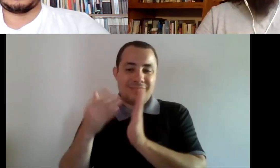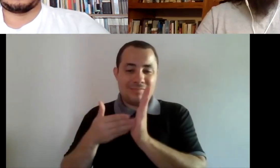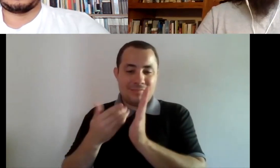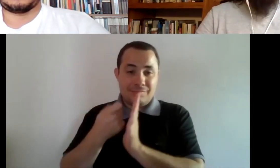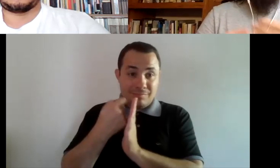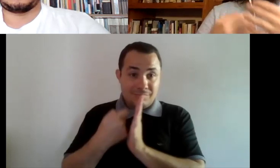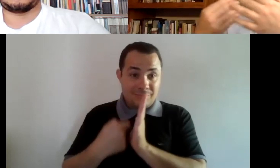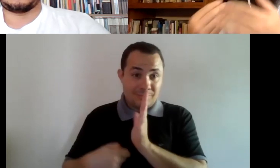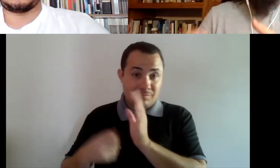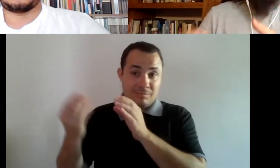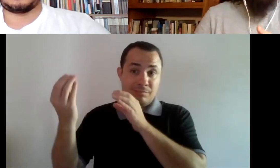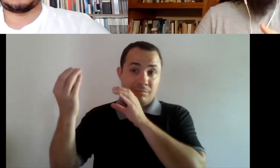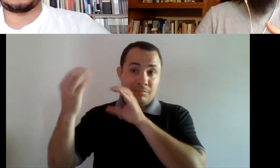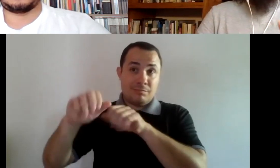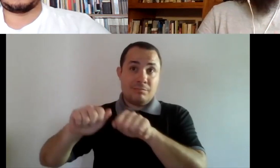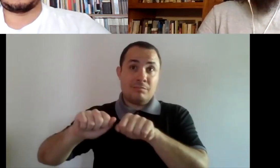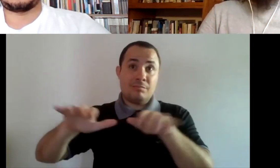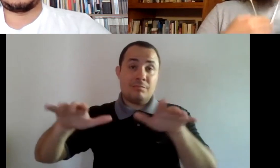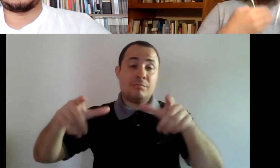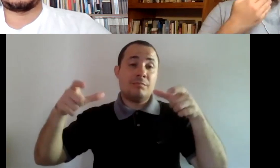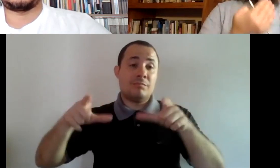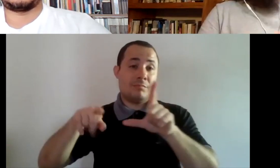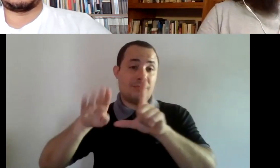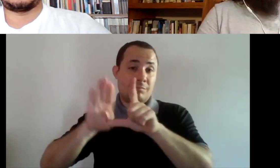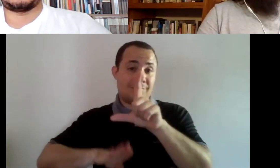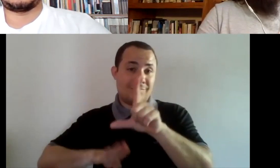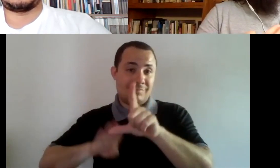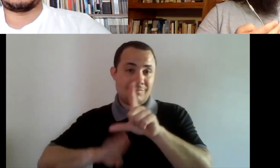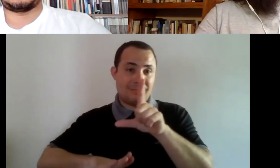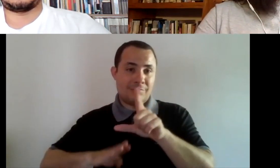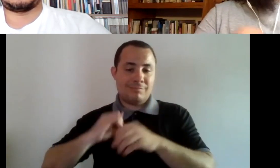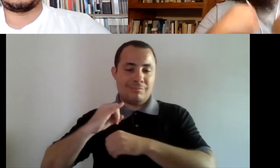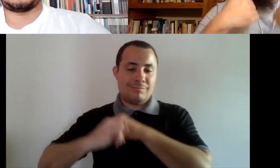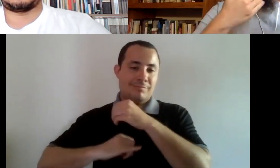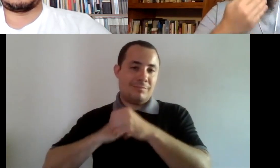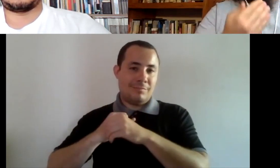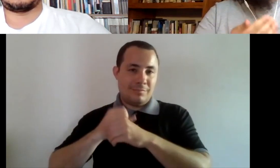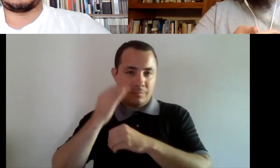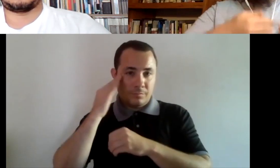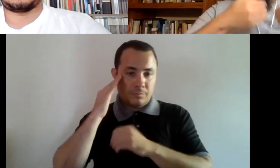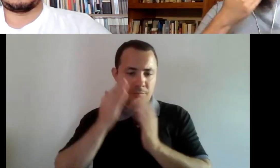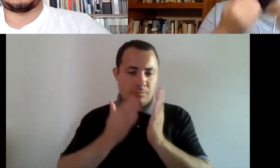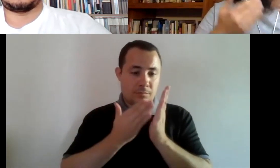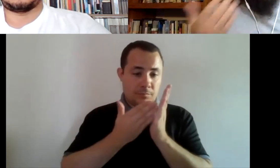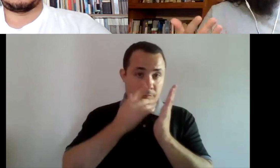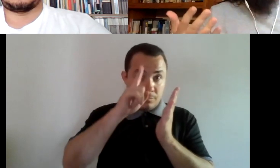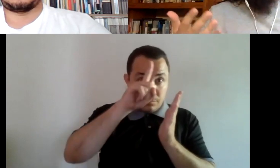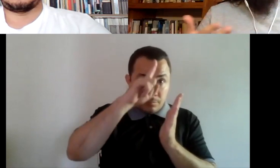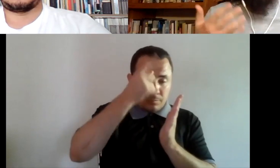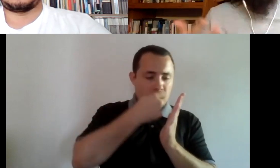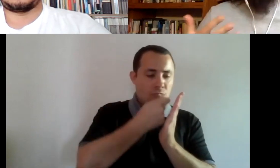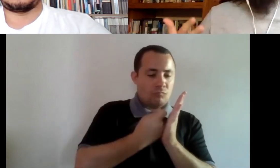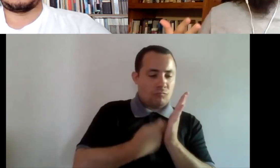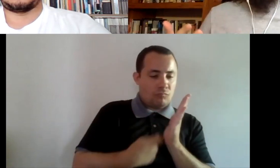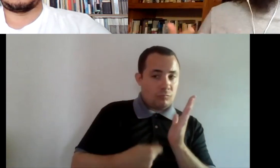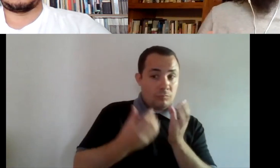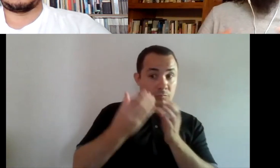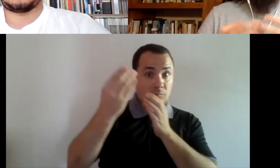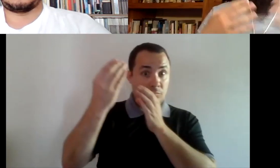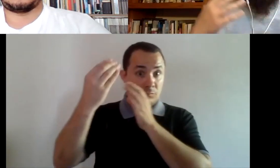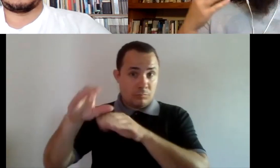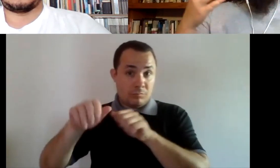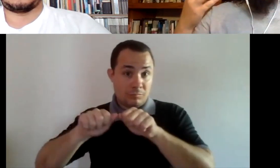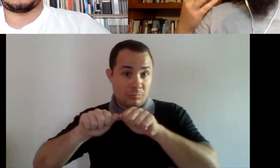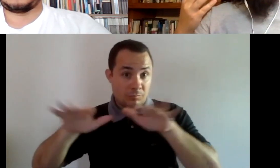É na internet, é no blog, né? E você publica alguma coisa ali e isso vai gerar diálogo, que é o que você quer.